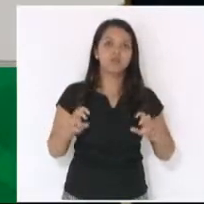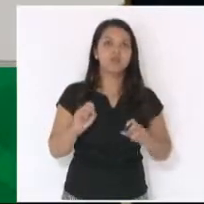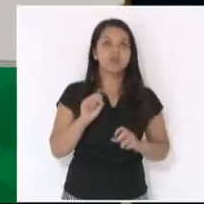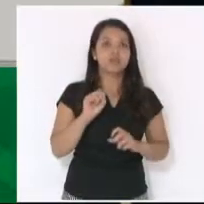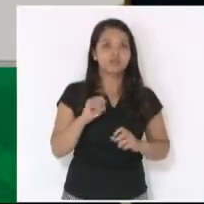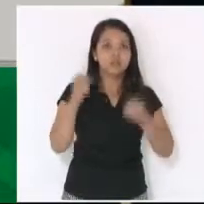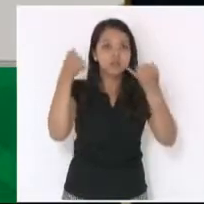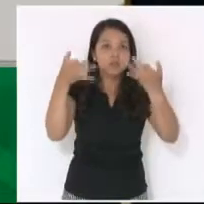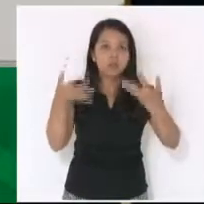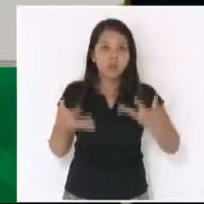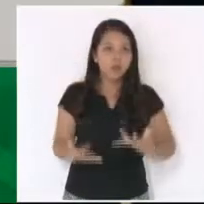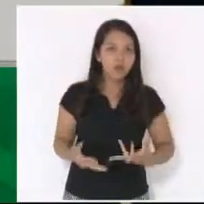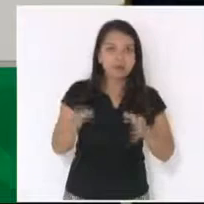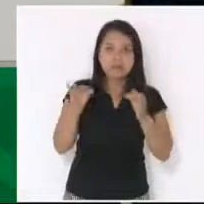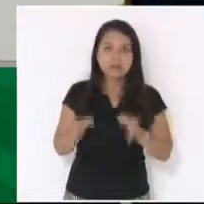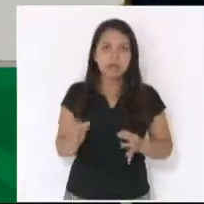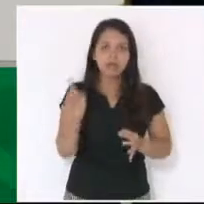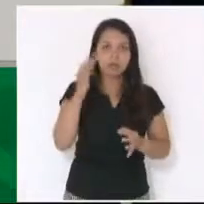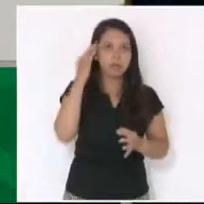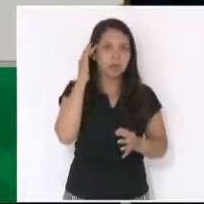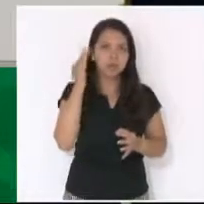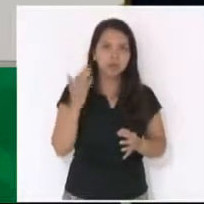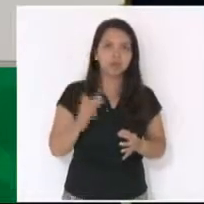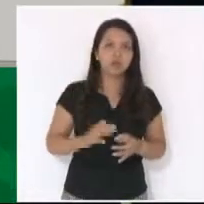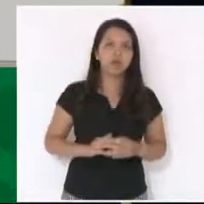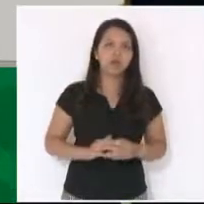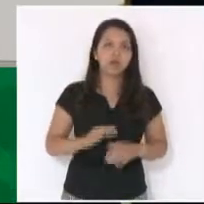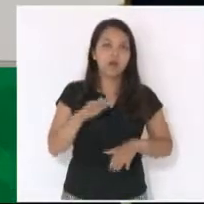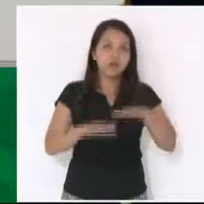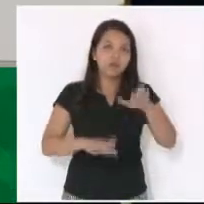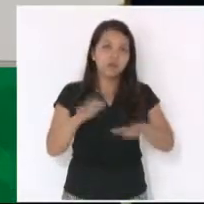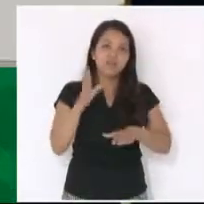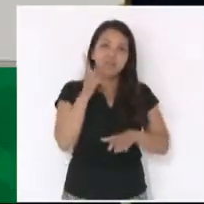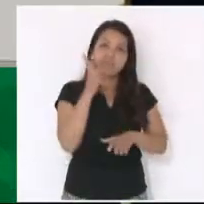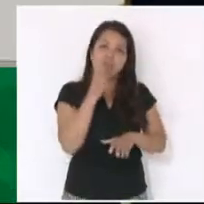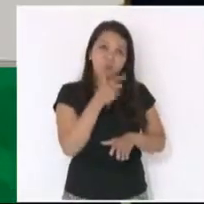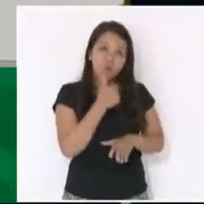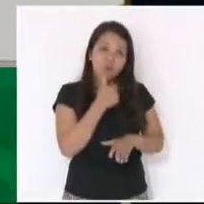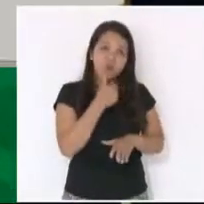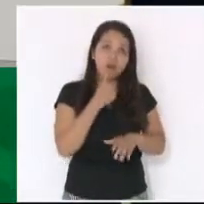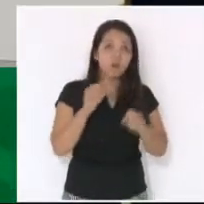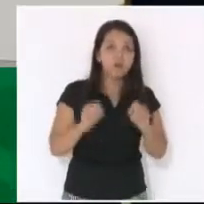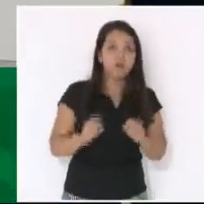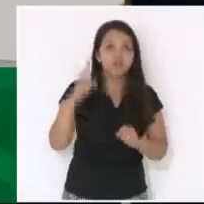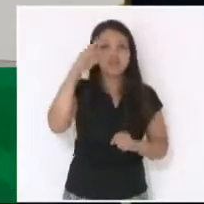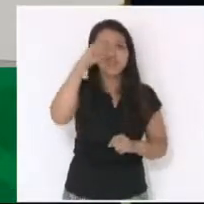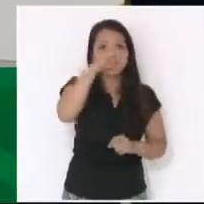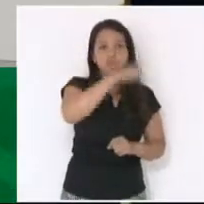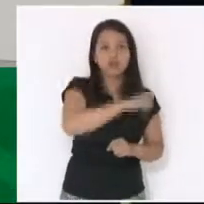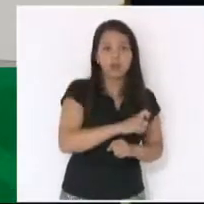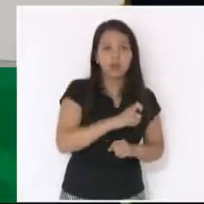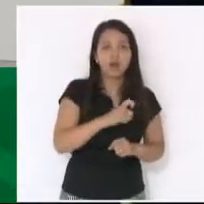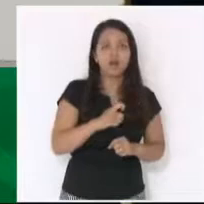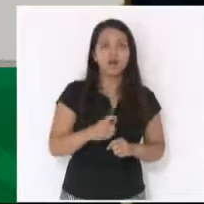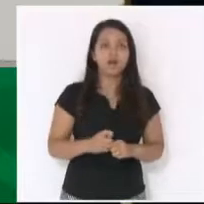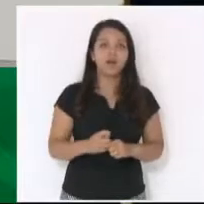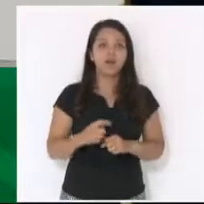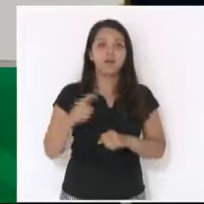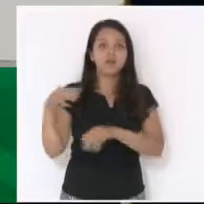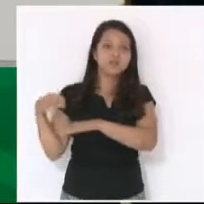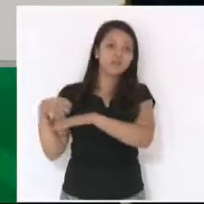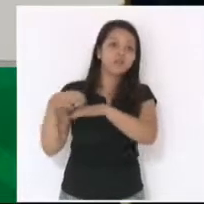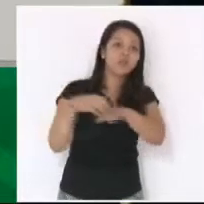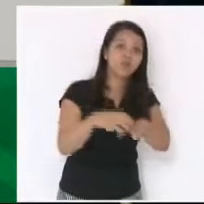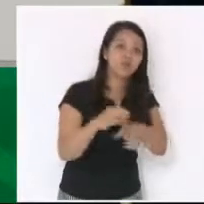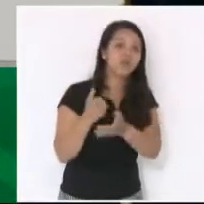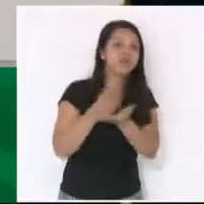bem repassada às e além de demorar vai dificultar para quem está indo atender